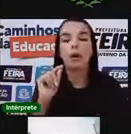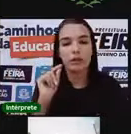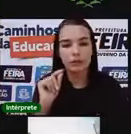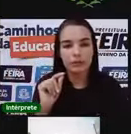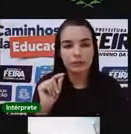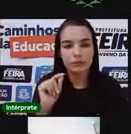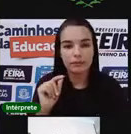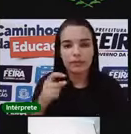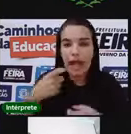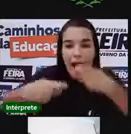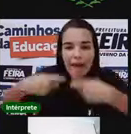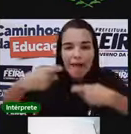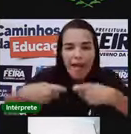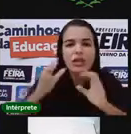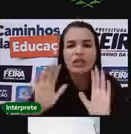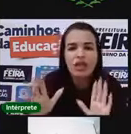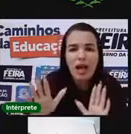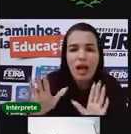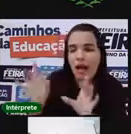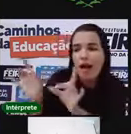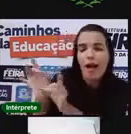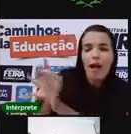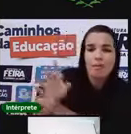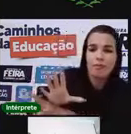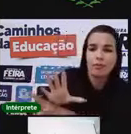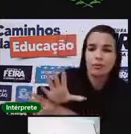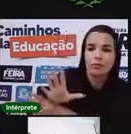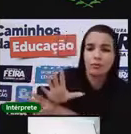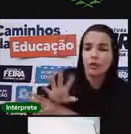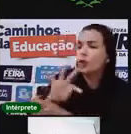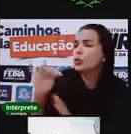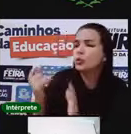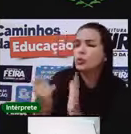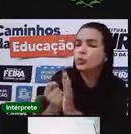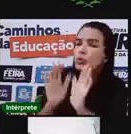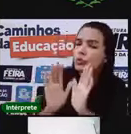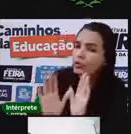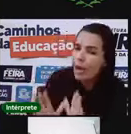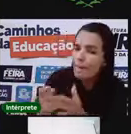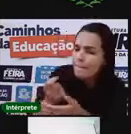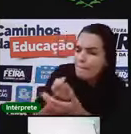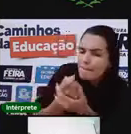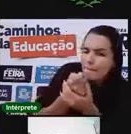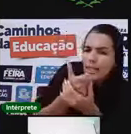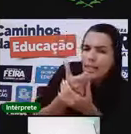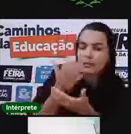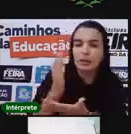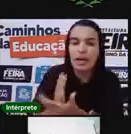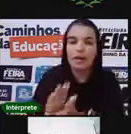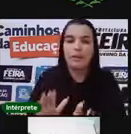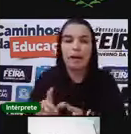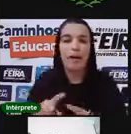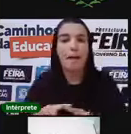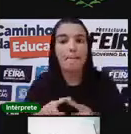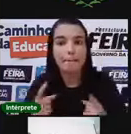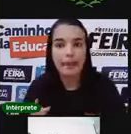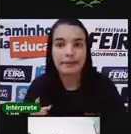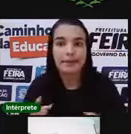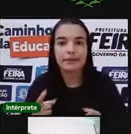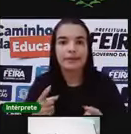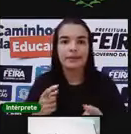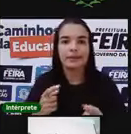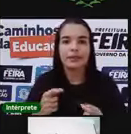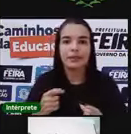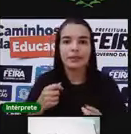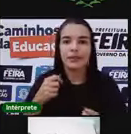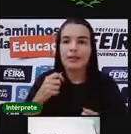guerra já tinha acabado, já estava tudo dado por encerrado. Apesar disso, foram jogadas